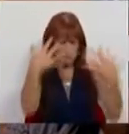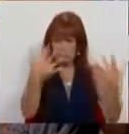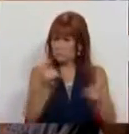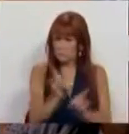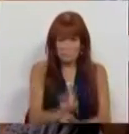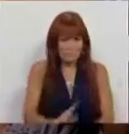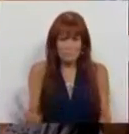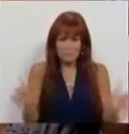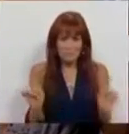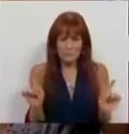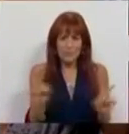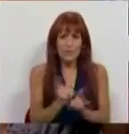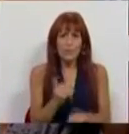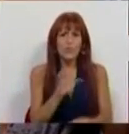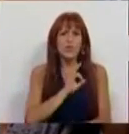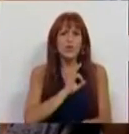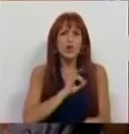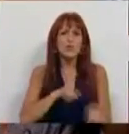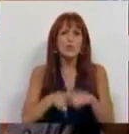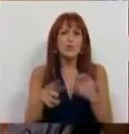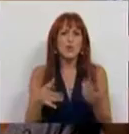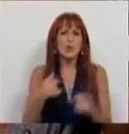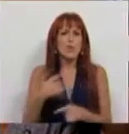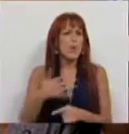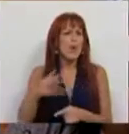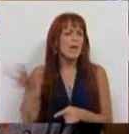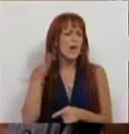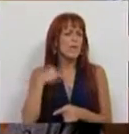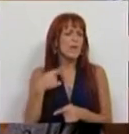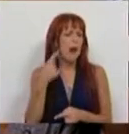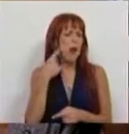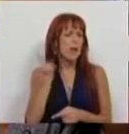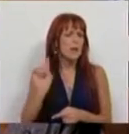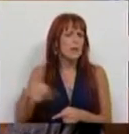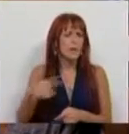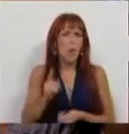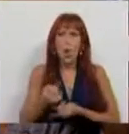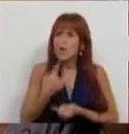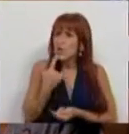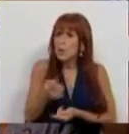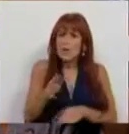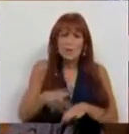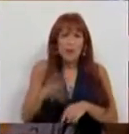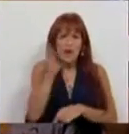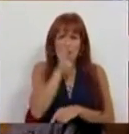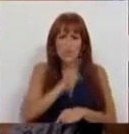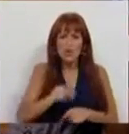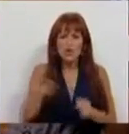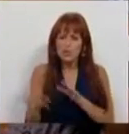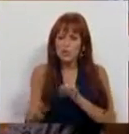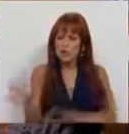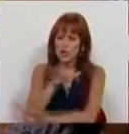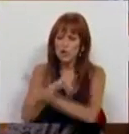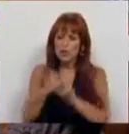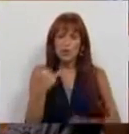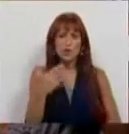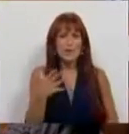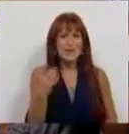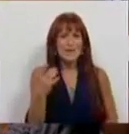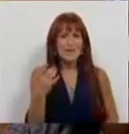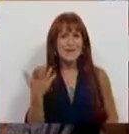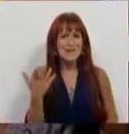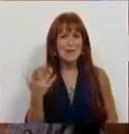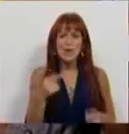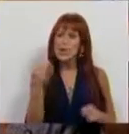é surpreendente. Porque o senhor deputado não quis ouvir com atenção aquilo que eu disse sobre a execução de fundos comunitários em